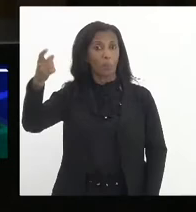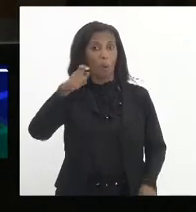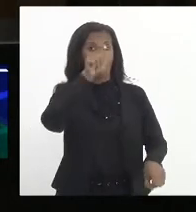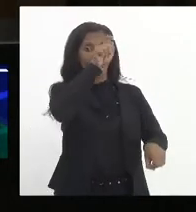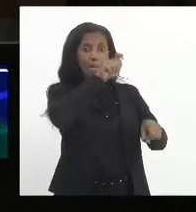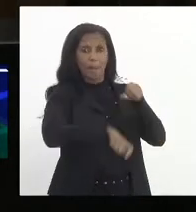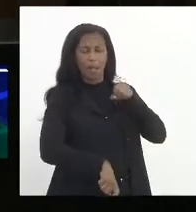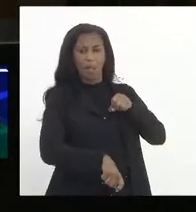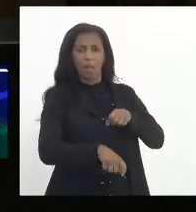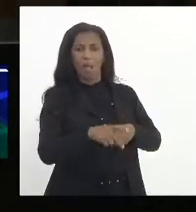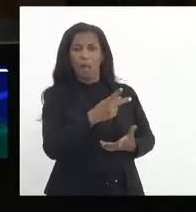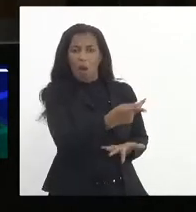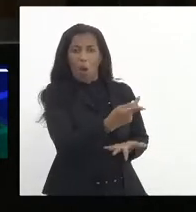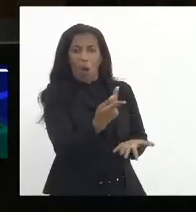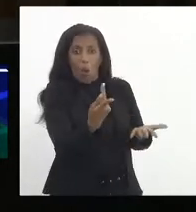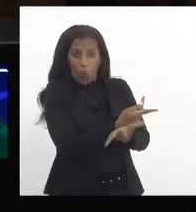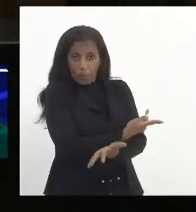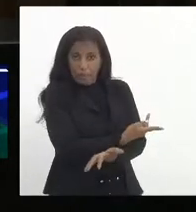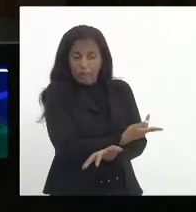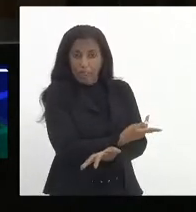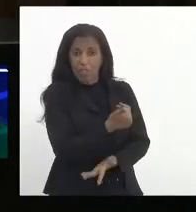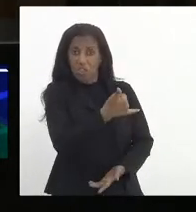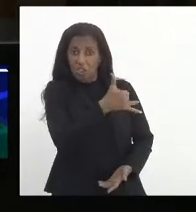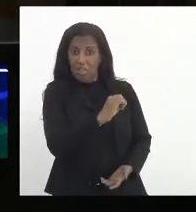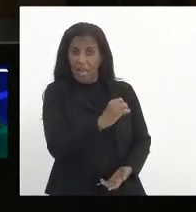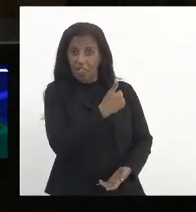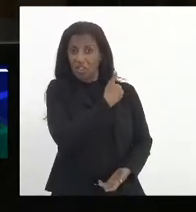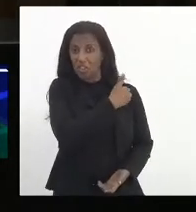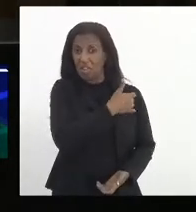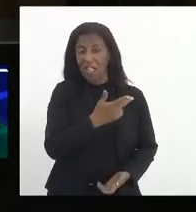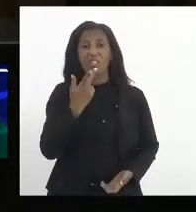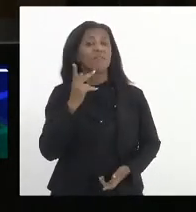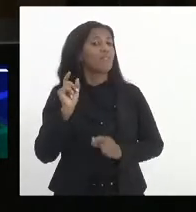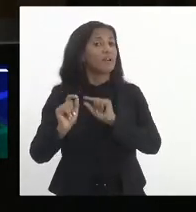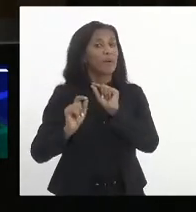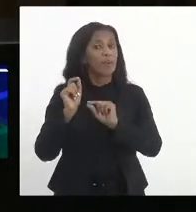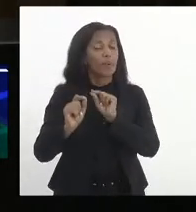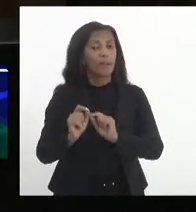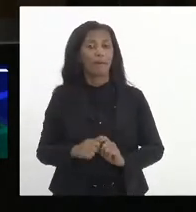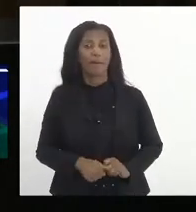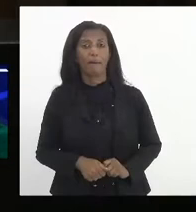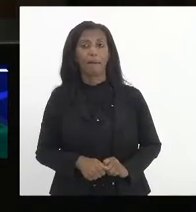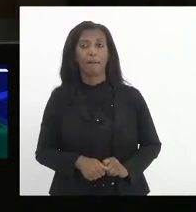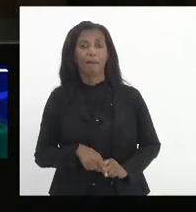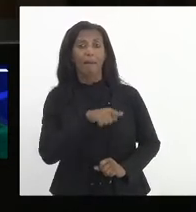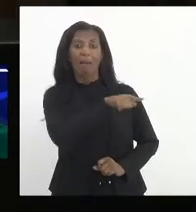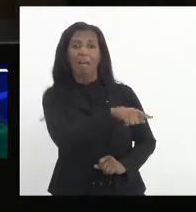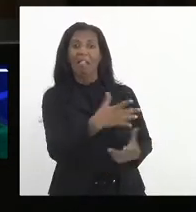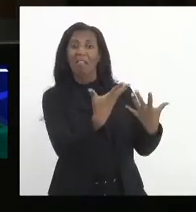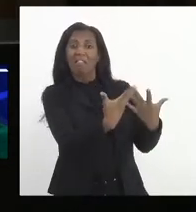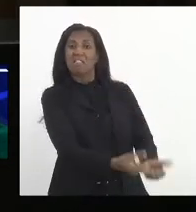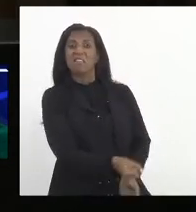estuprador ao abusar de uma criança de 10 anos ele vai dizer que ela consentiu naquilo